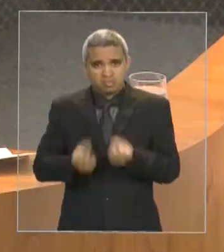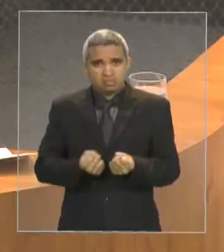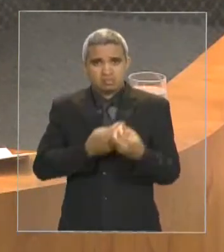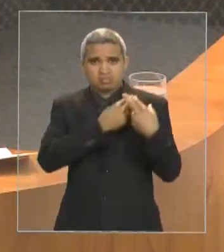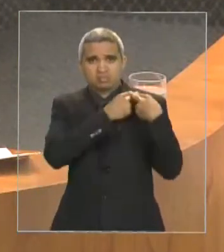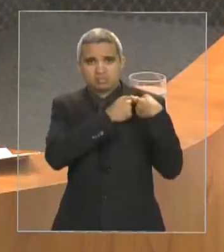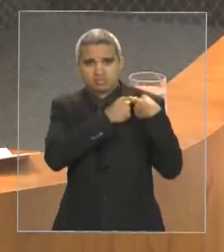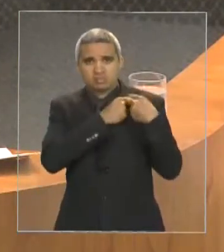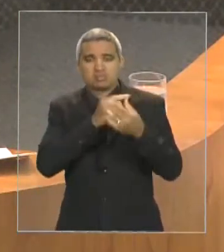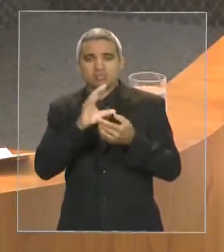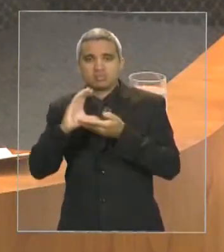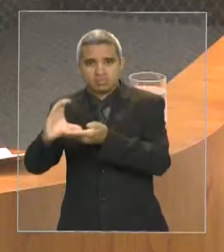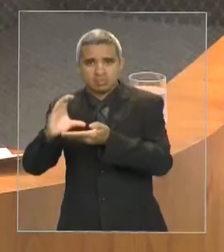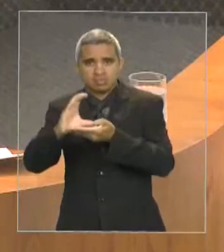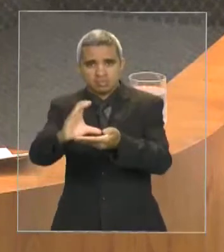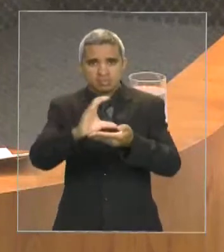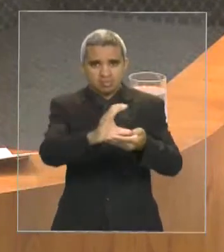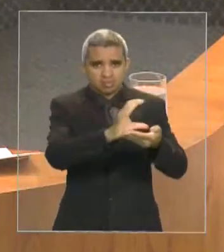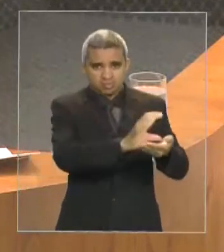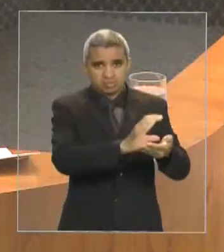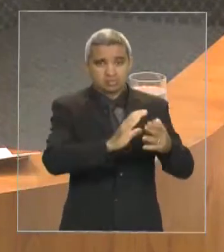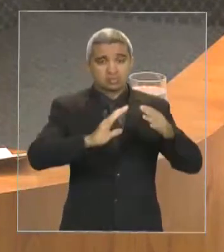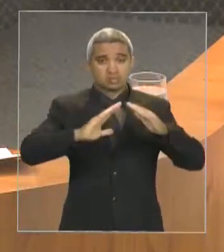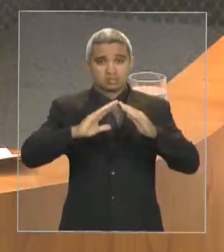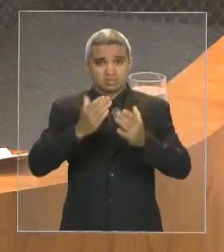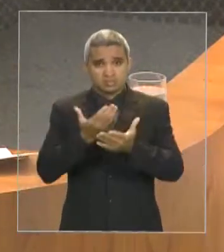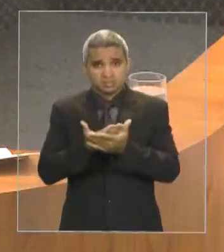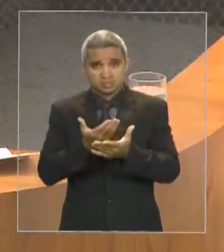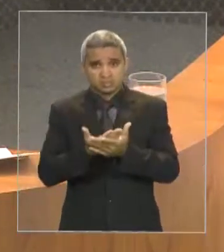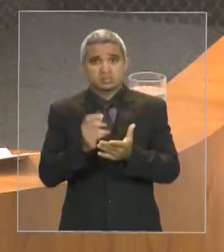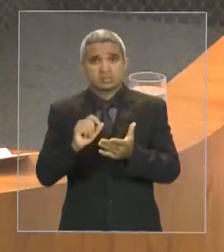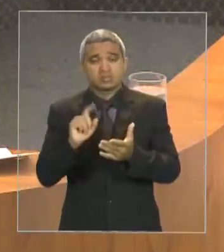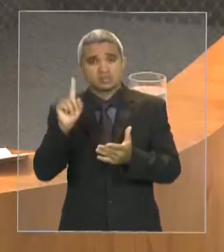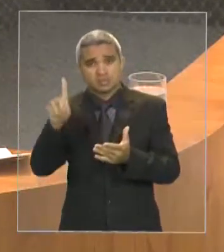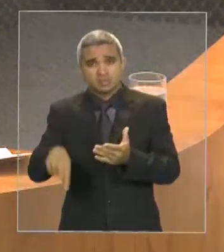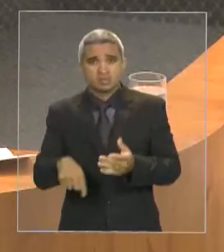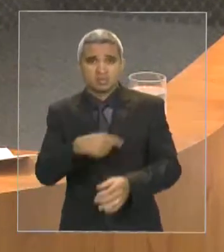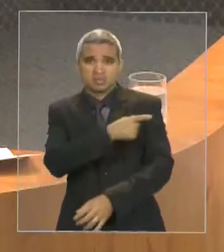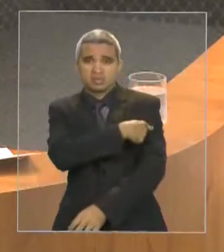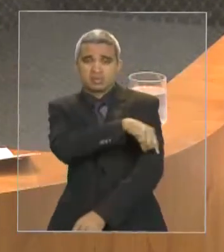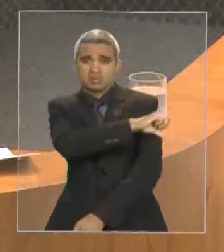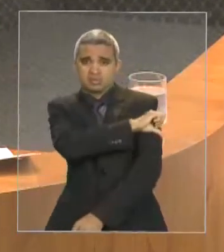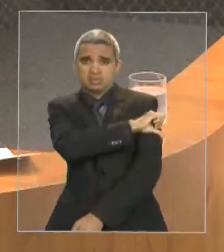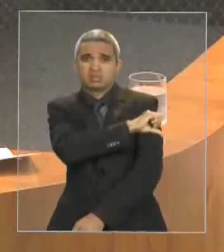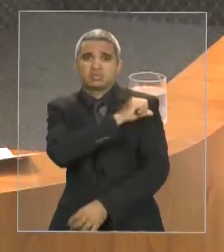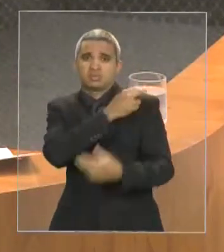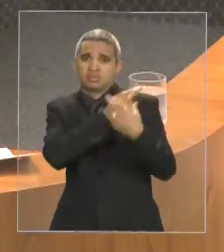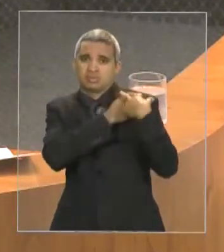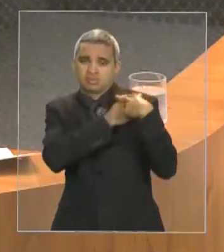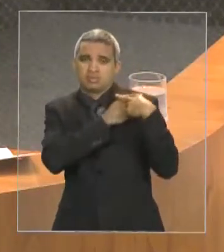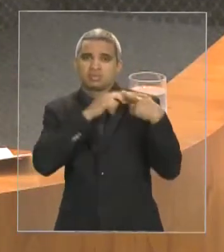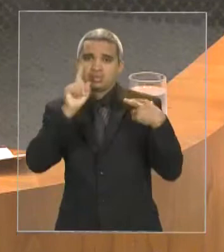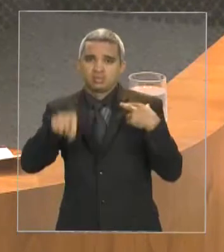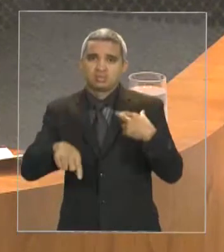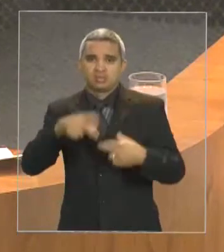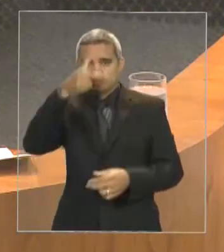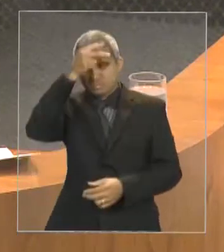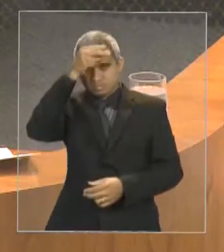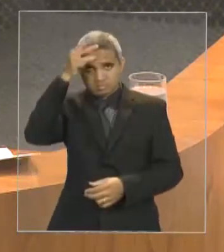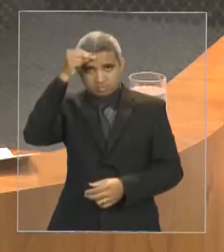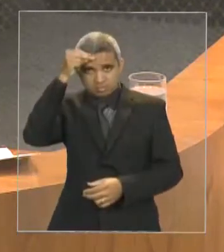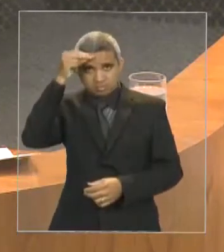Essas escolas que estão sendo feitas são do ensino básico, que são de responsabilidade dos municípios. E, dessa